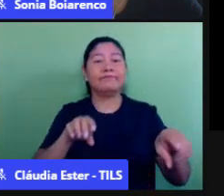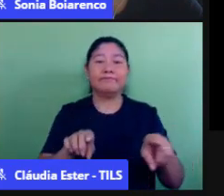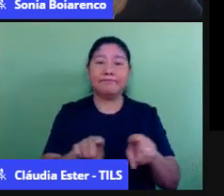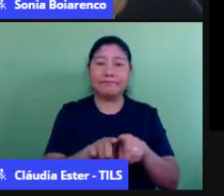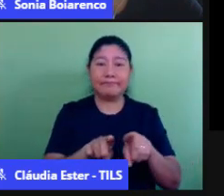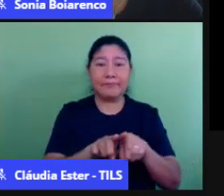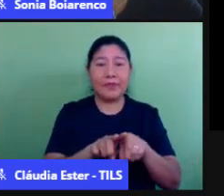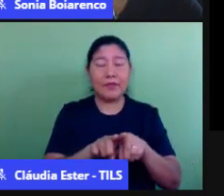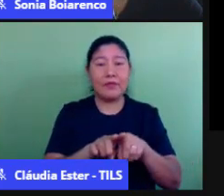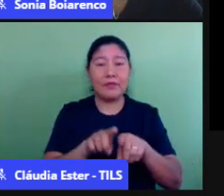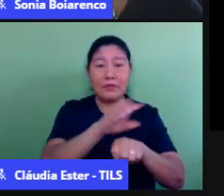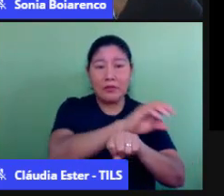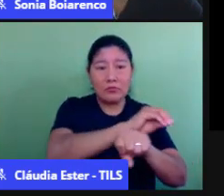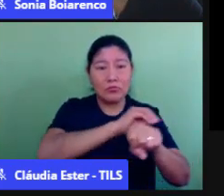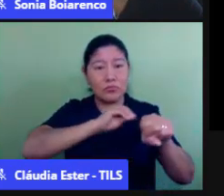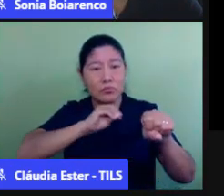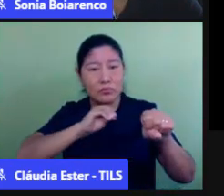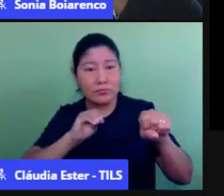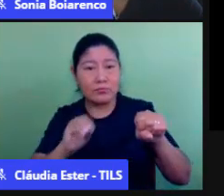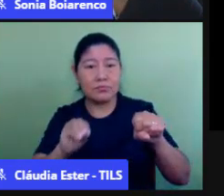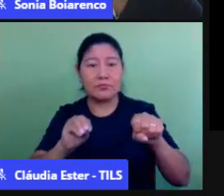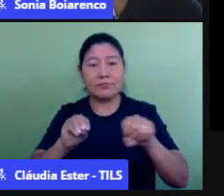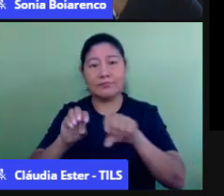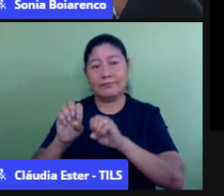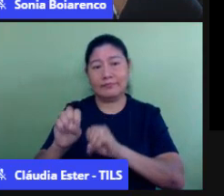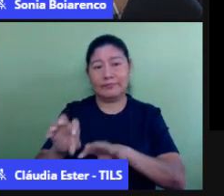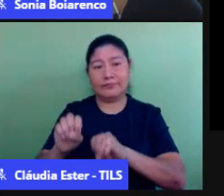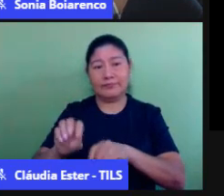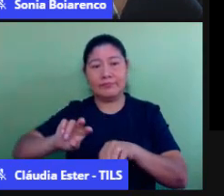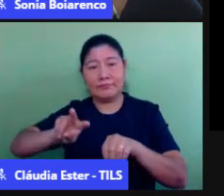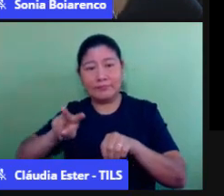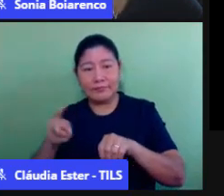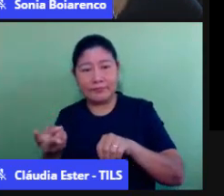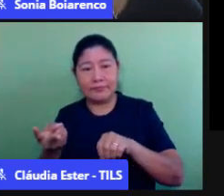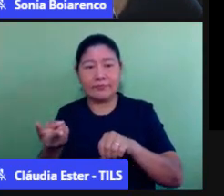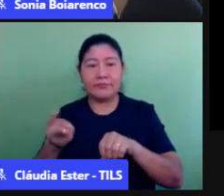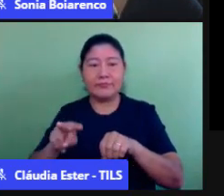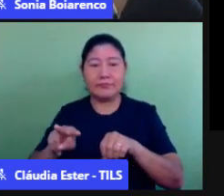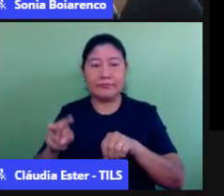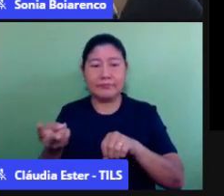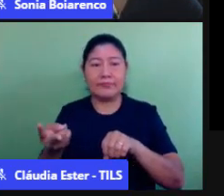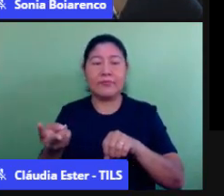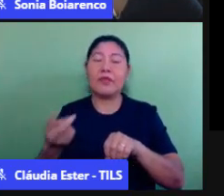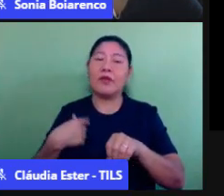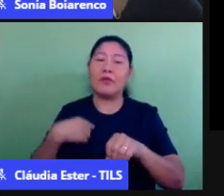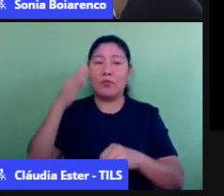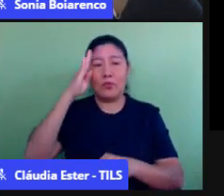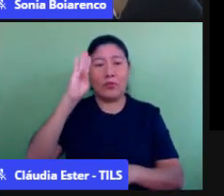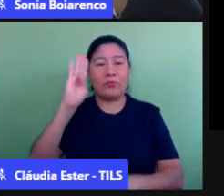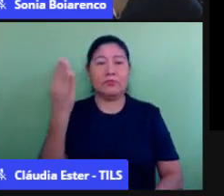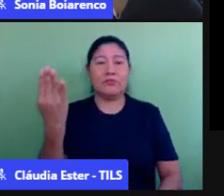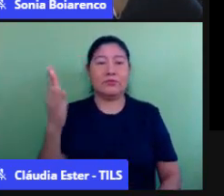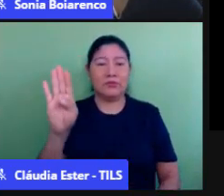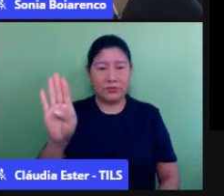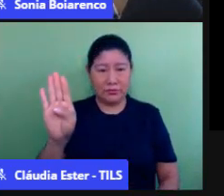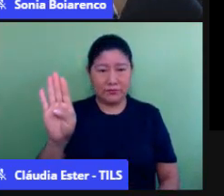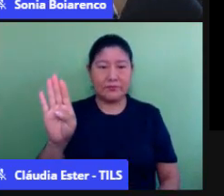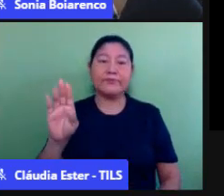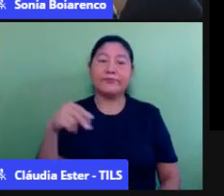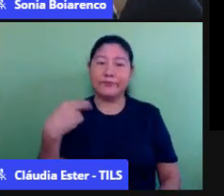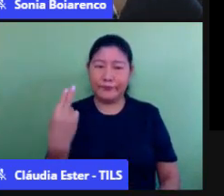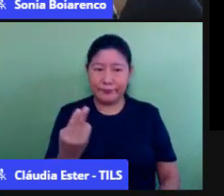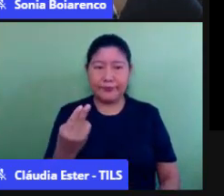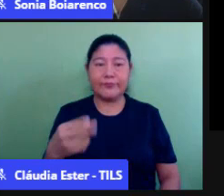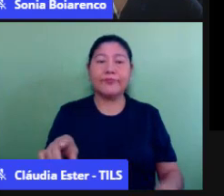nessa transição para o ensino híbrido. Esse é o nosso maior objetivo. Daí vamos passar